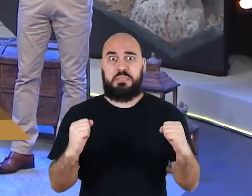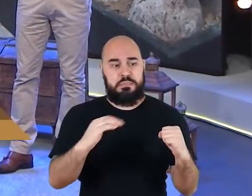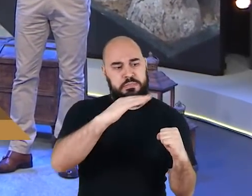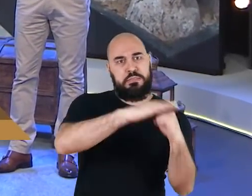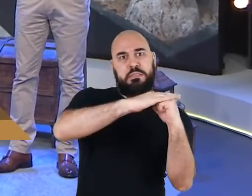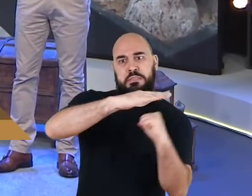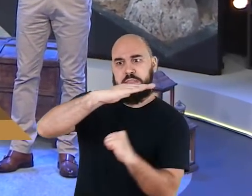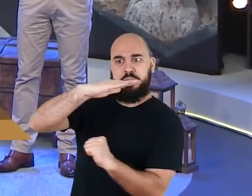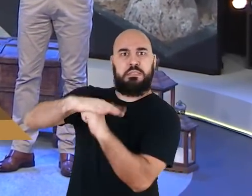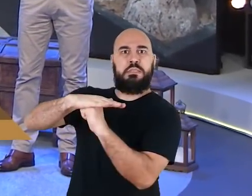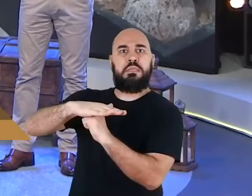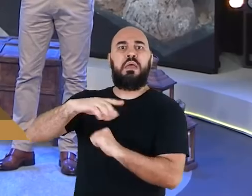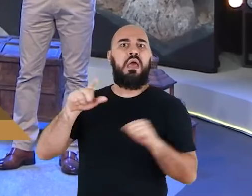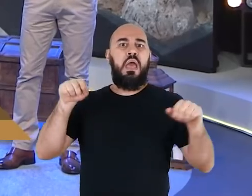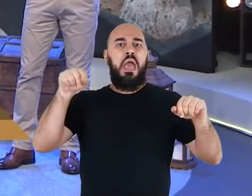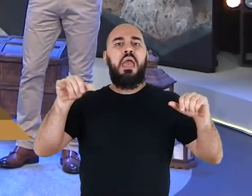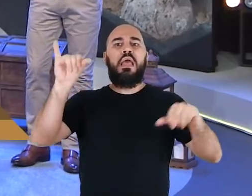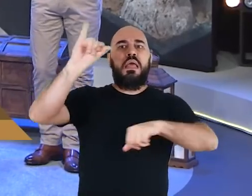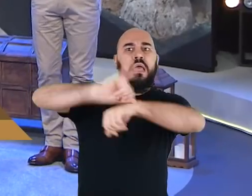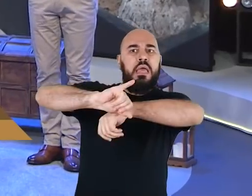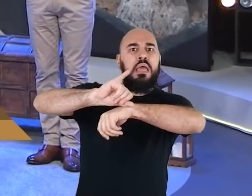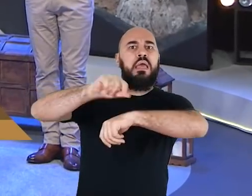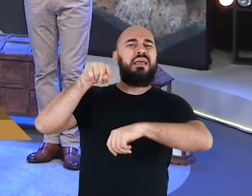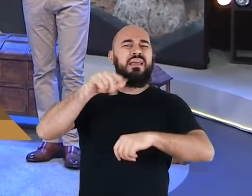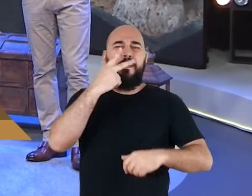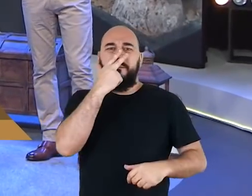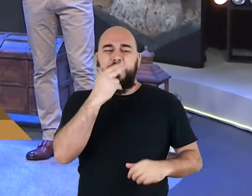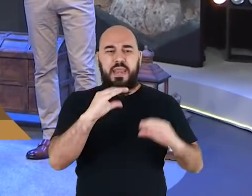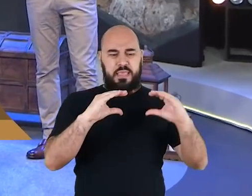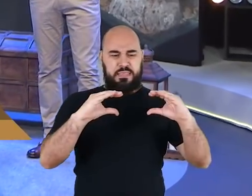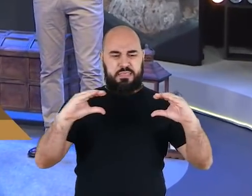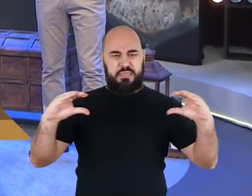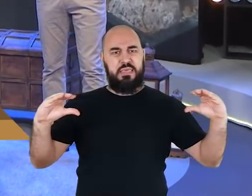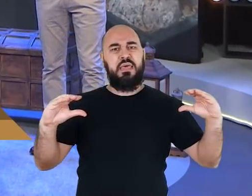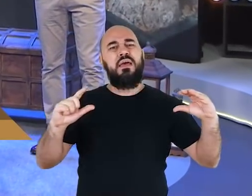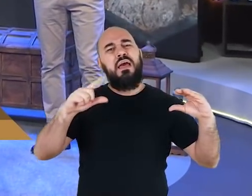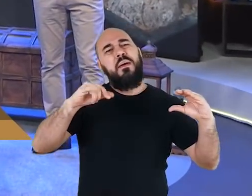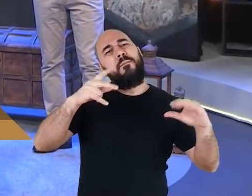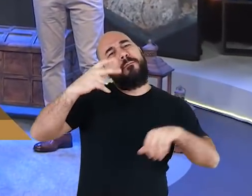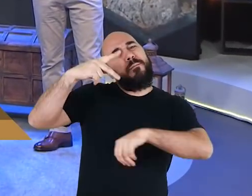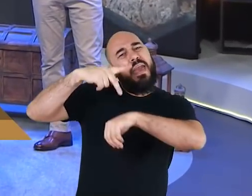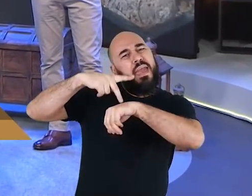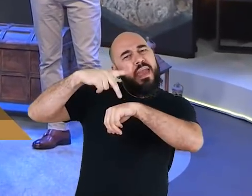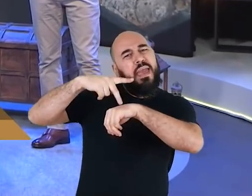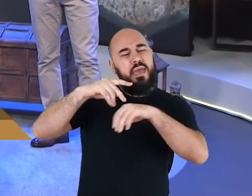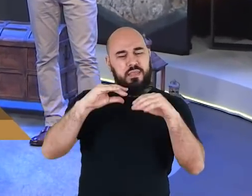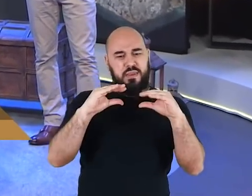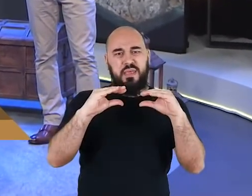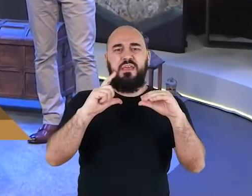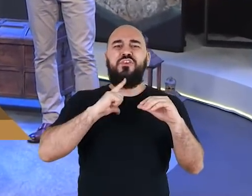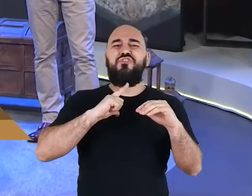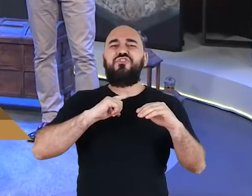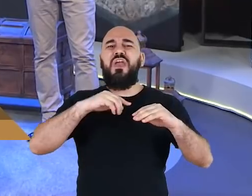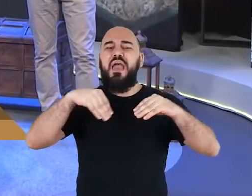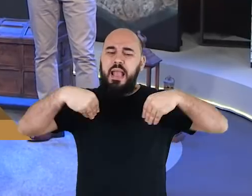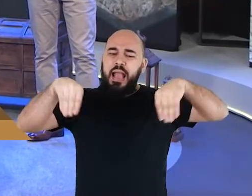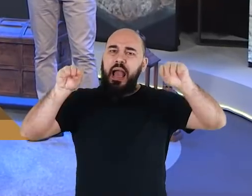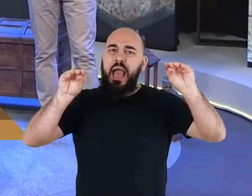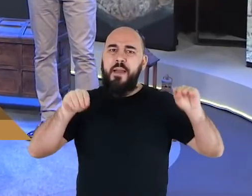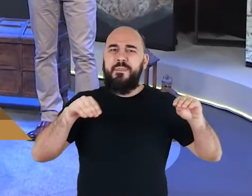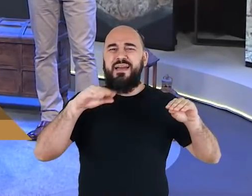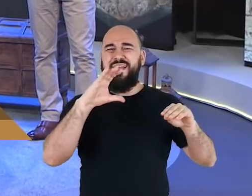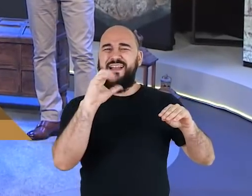Babilônia estavam assentados seriam umas lajes enormes de pedra cobertas com capas de cana